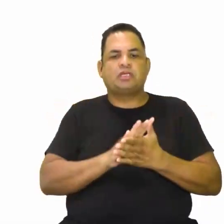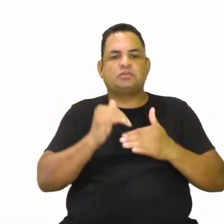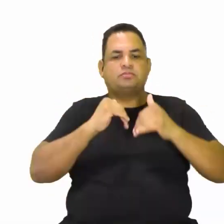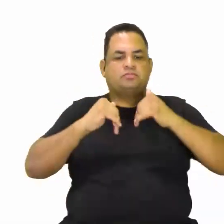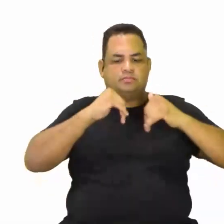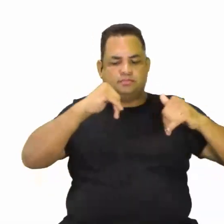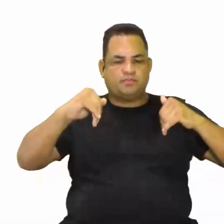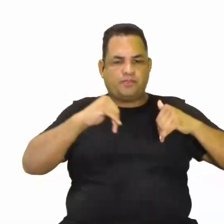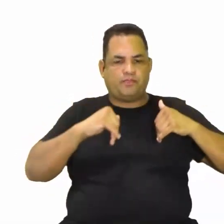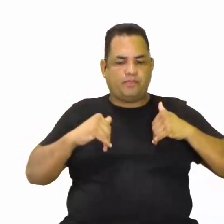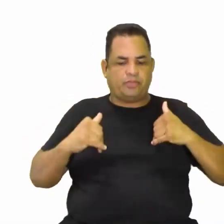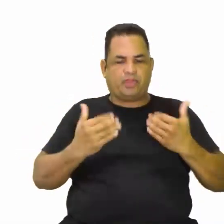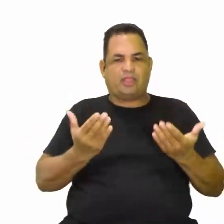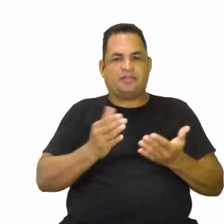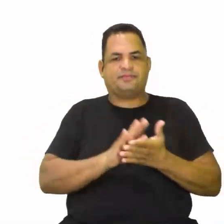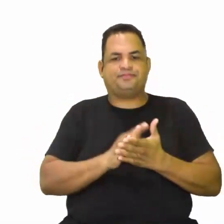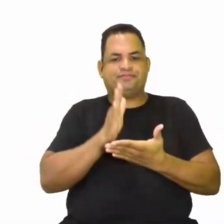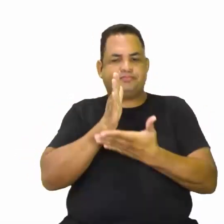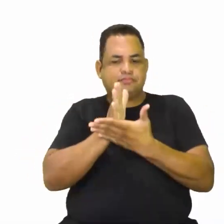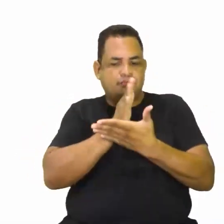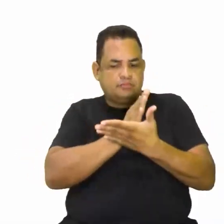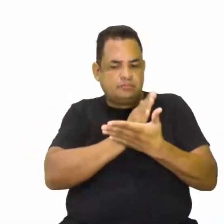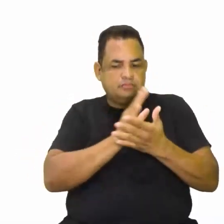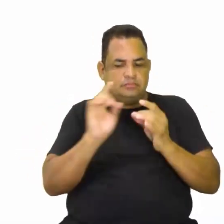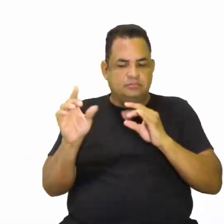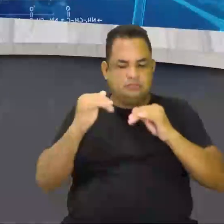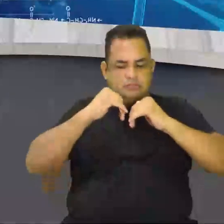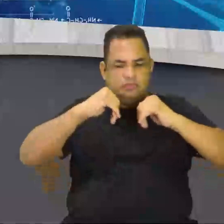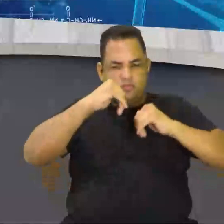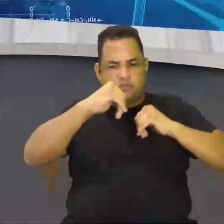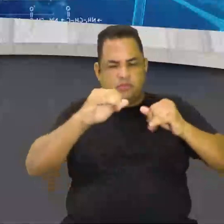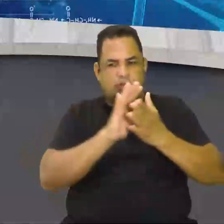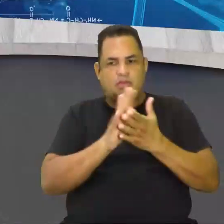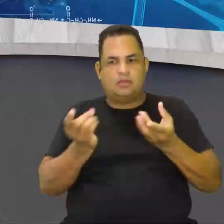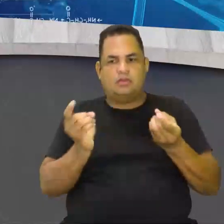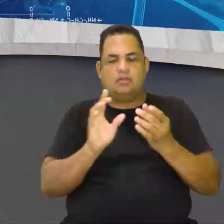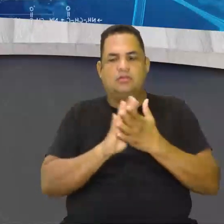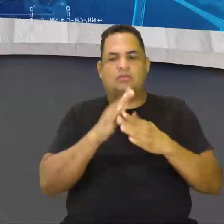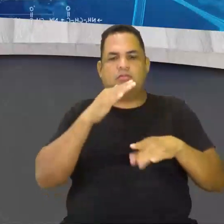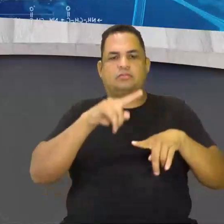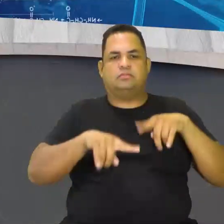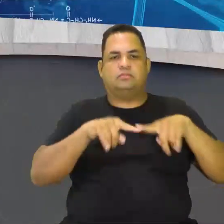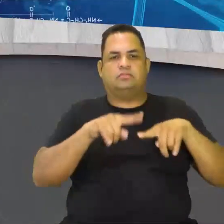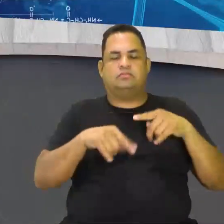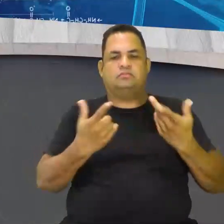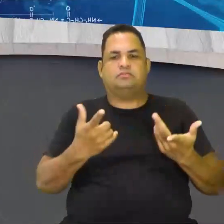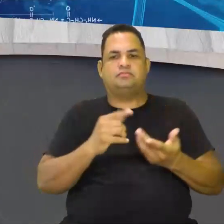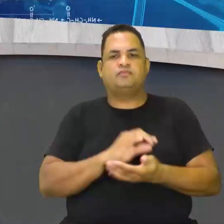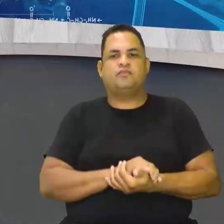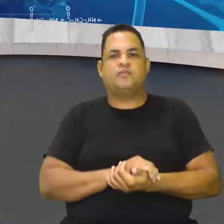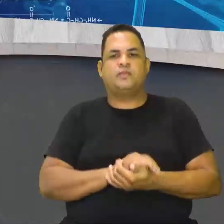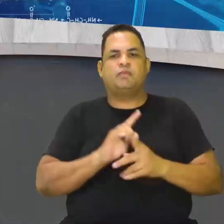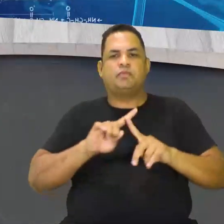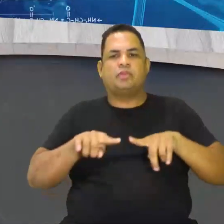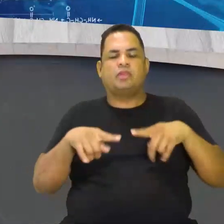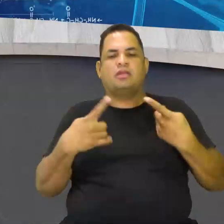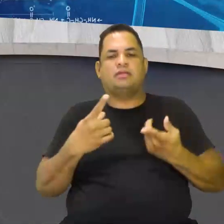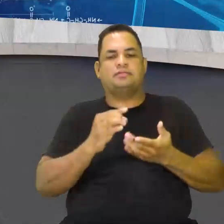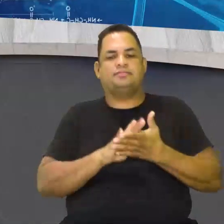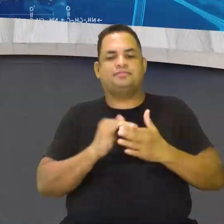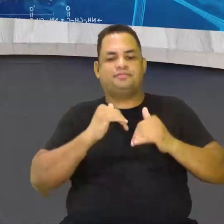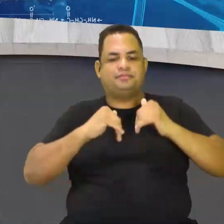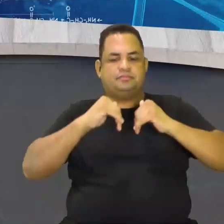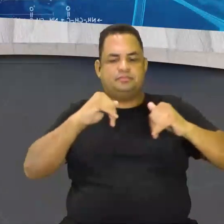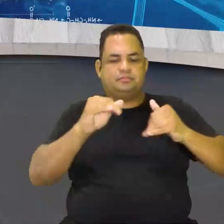dos componentes fracionadamente. Você tira cada componente, você não separa o componente totalmente, mas você